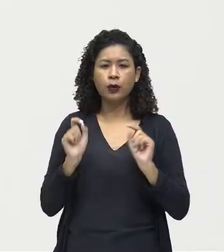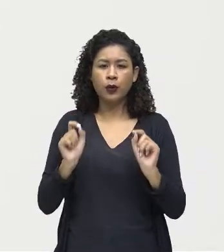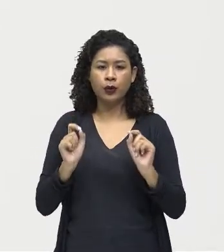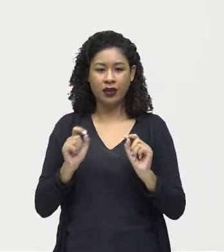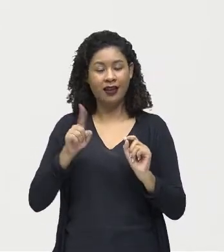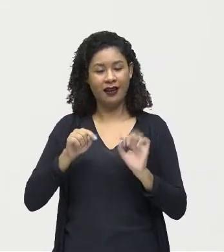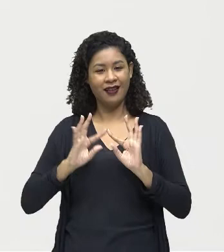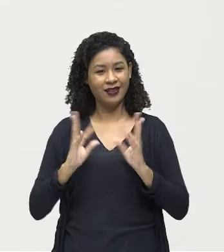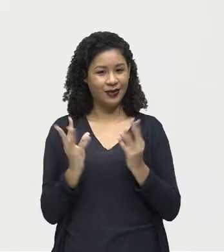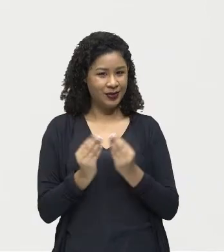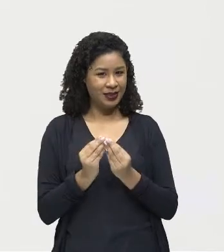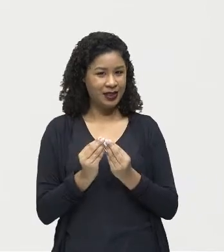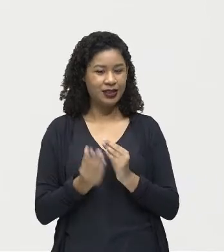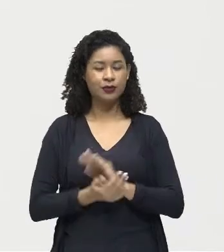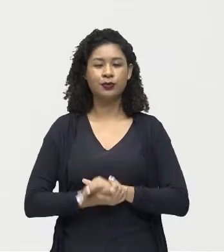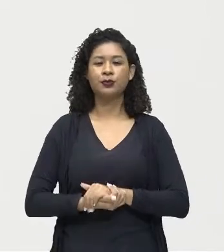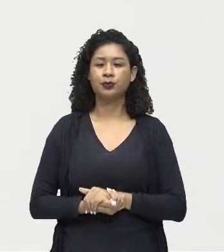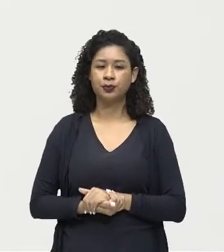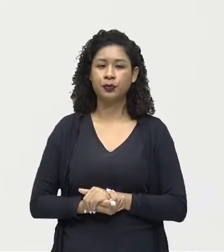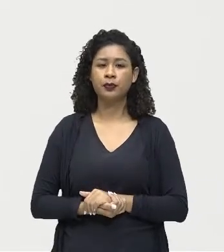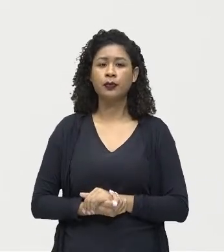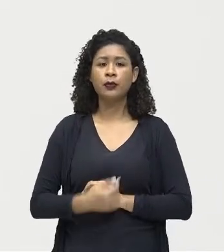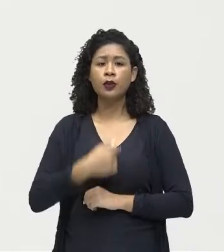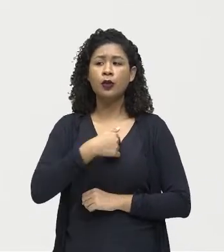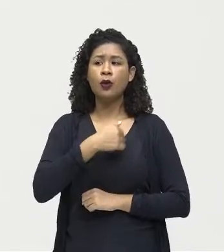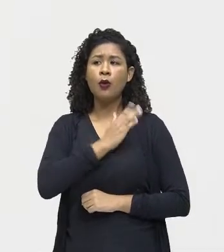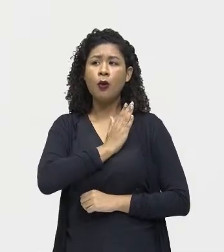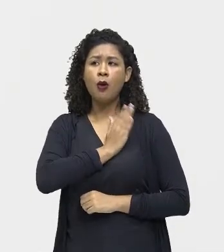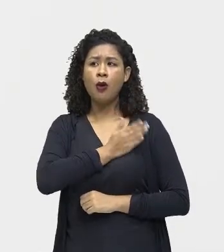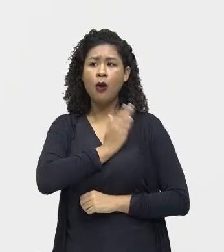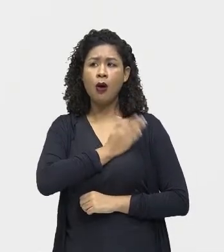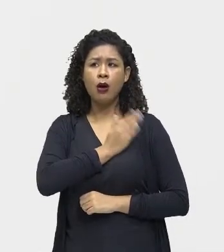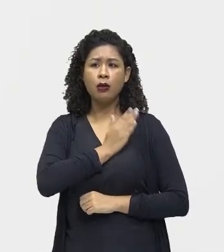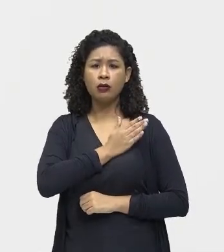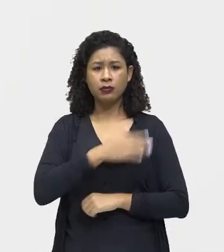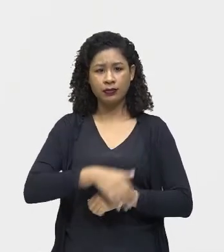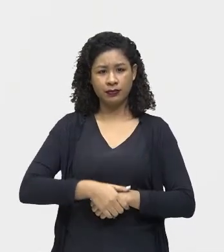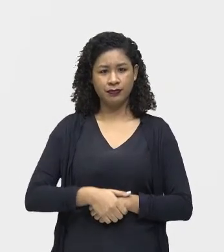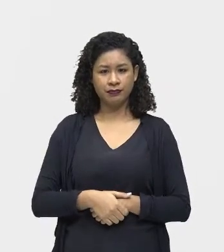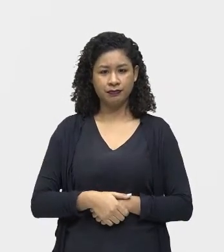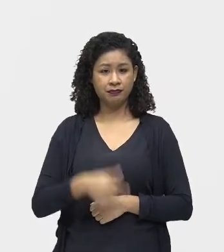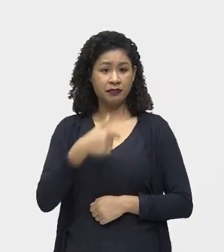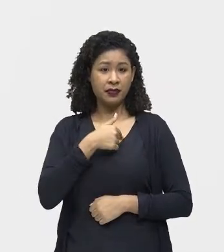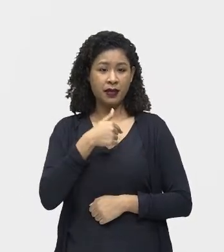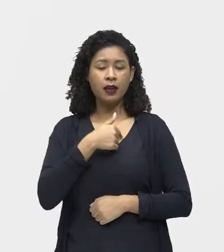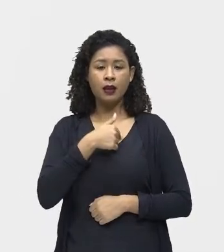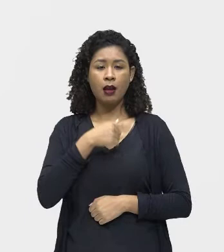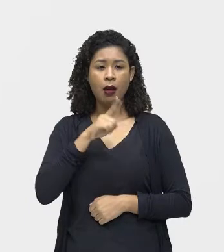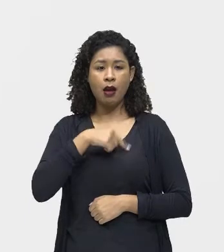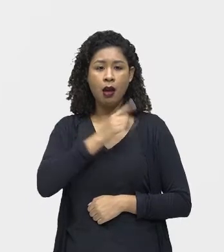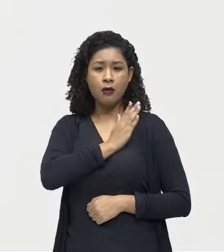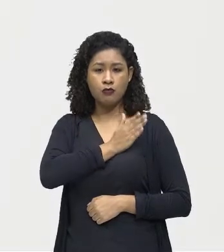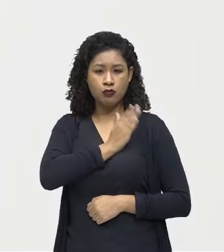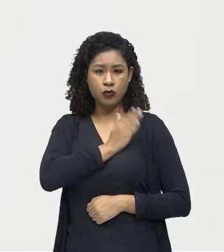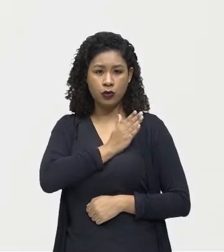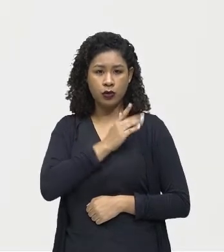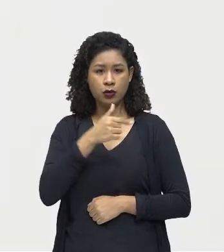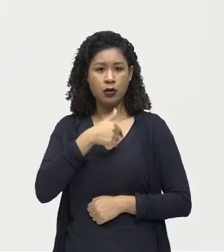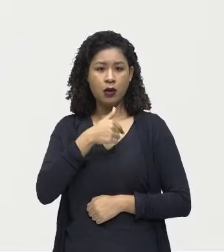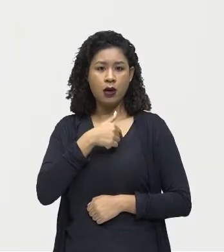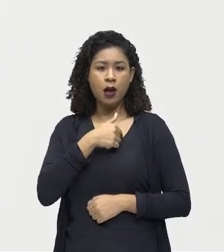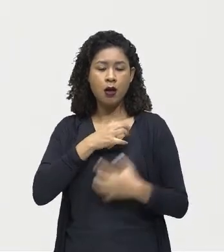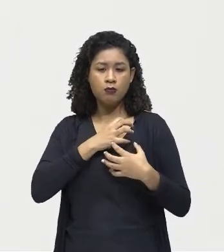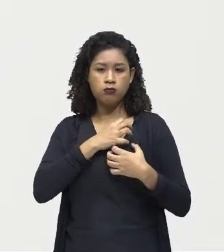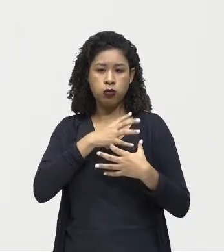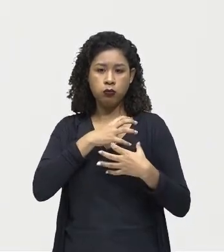bom? E o coração, né? O coração, ele é um órgão muscular que bombeia o sangue